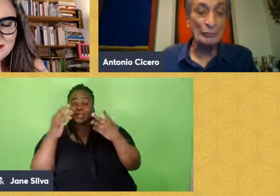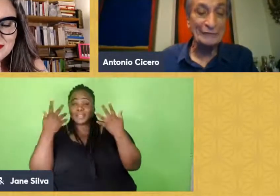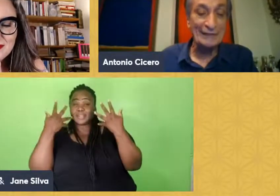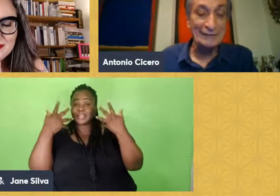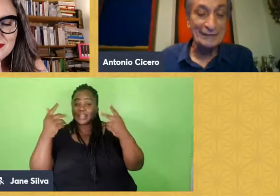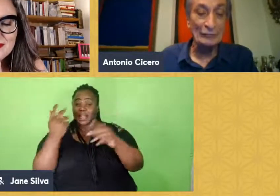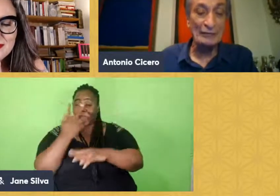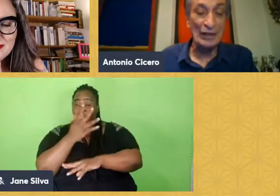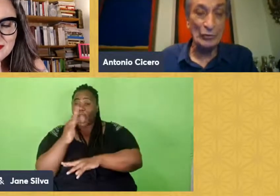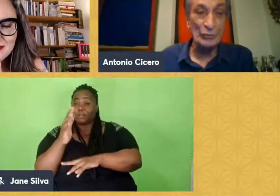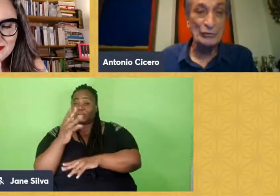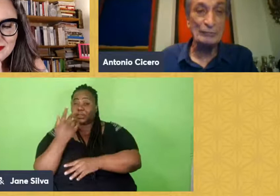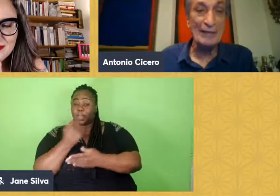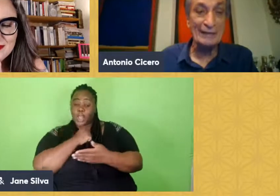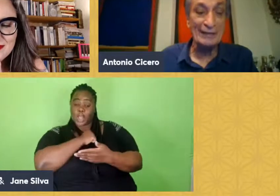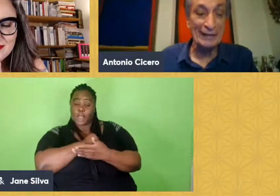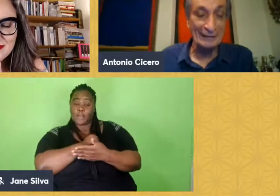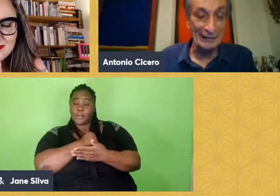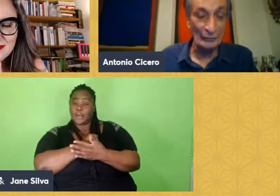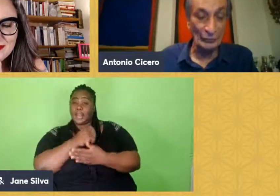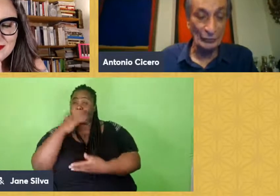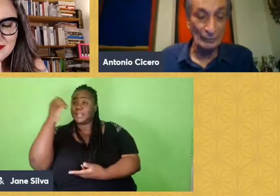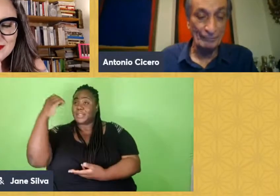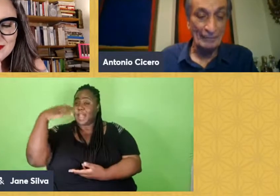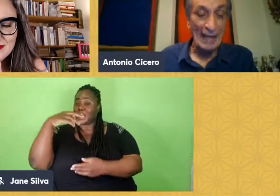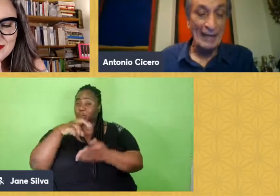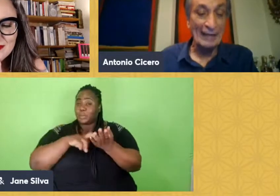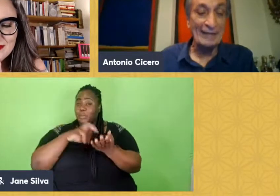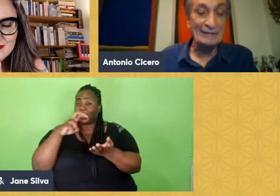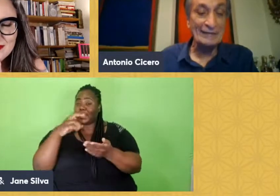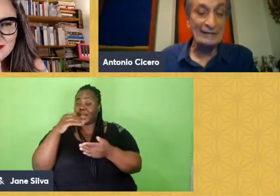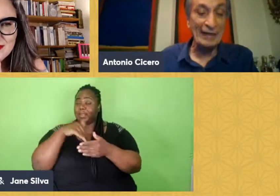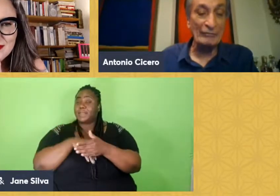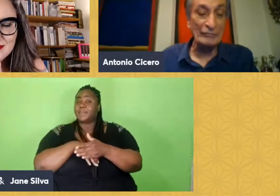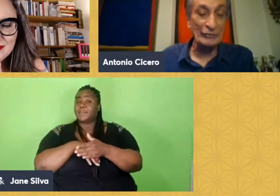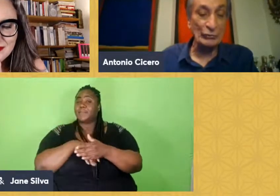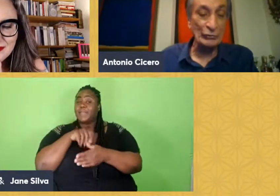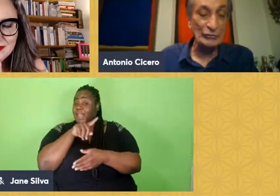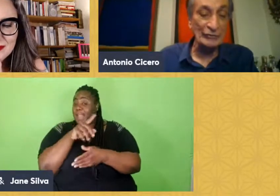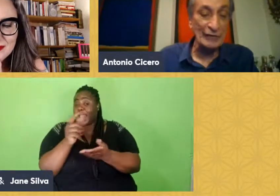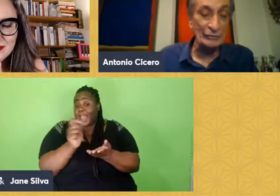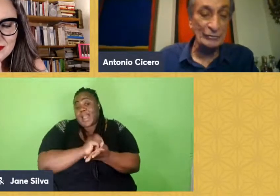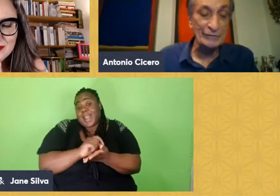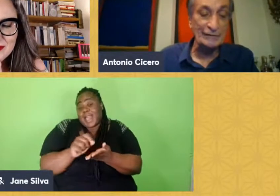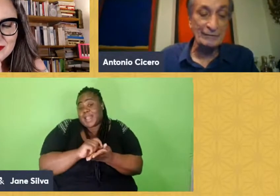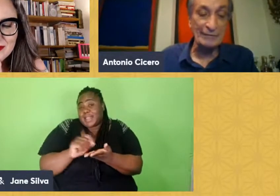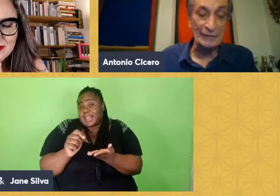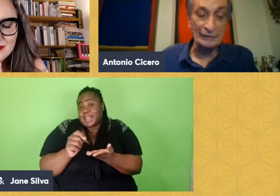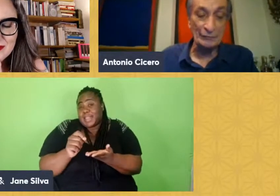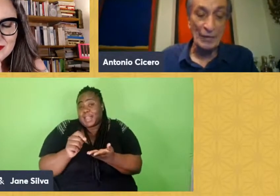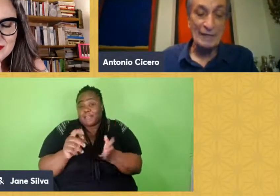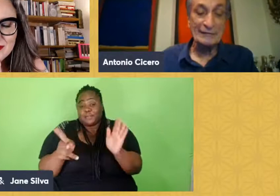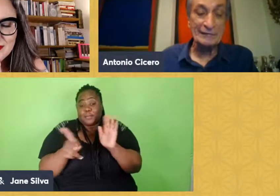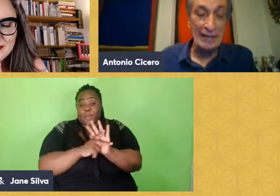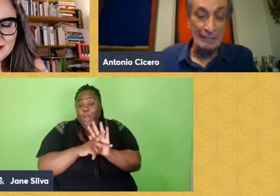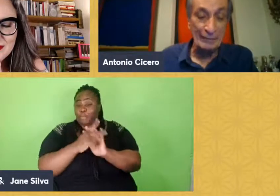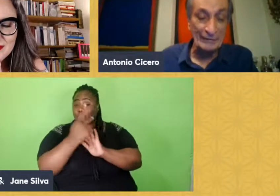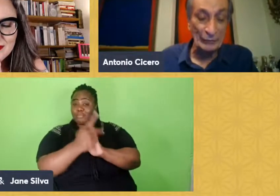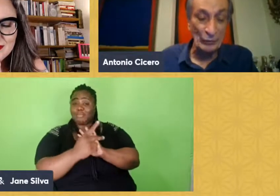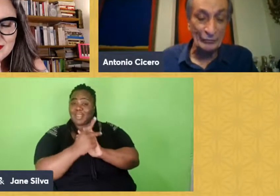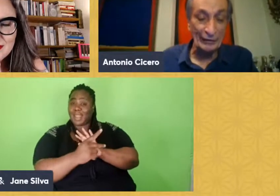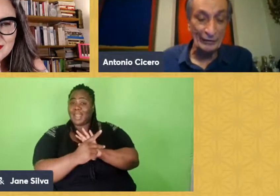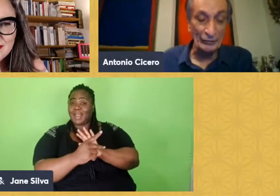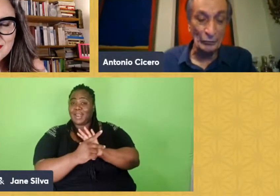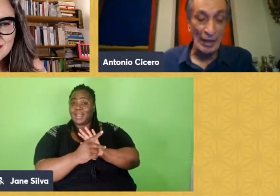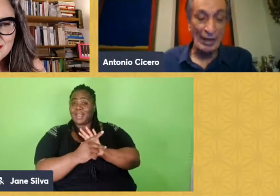intensa pulsação da luz manhã adentro. Ele se escreve vindo do centro de si mesmo, sempre